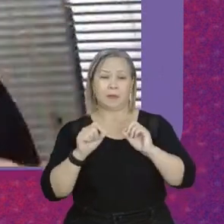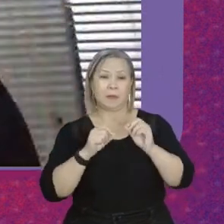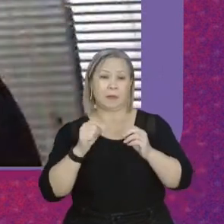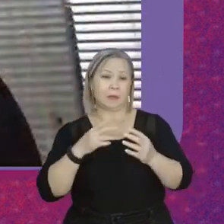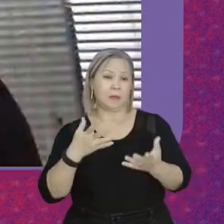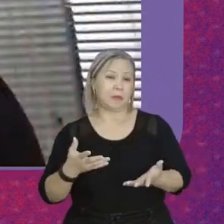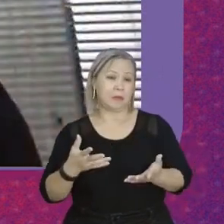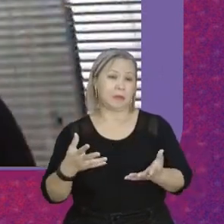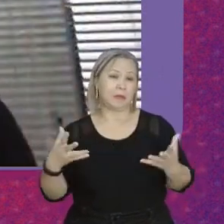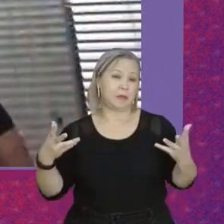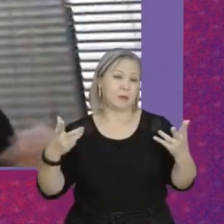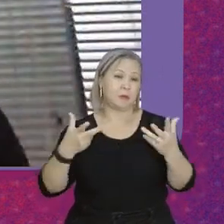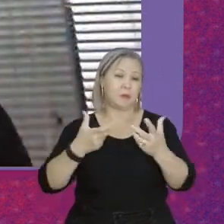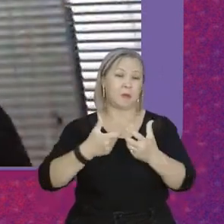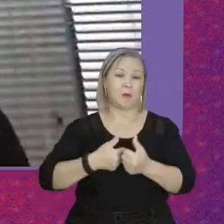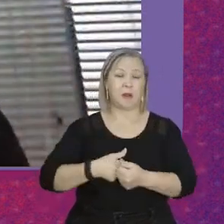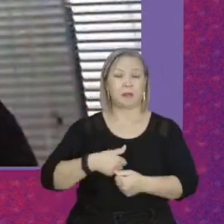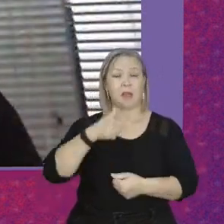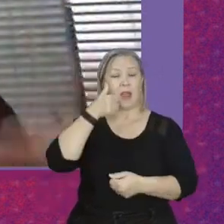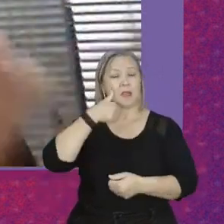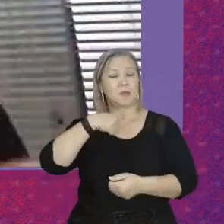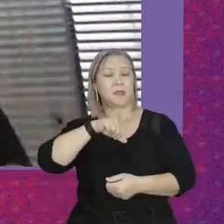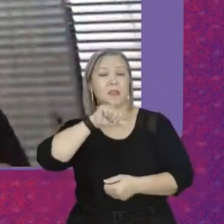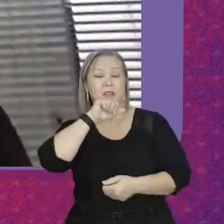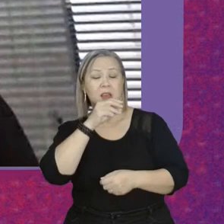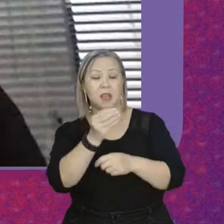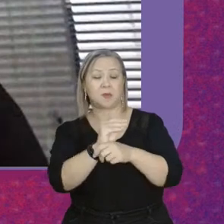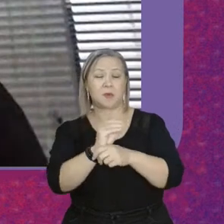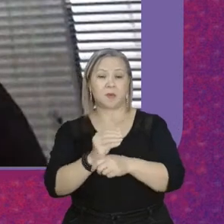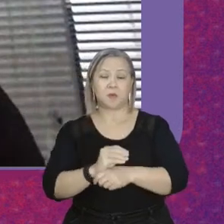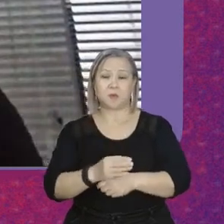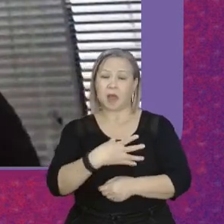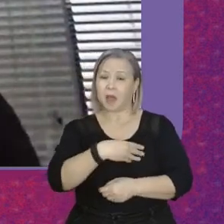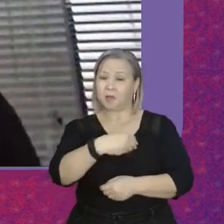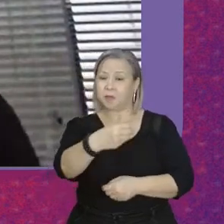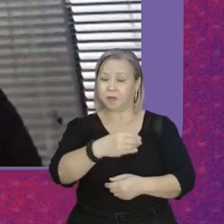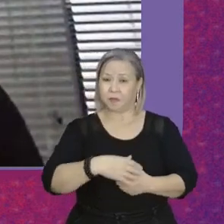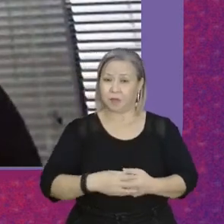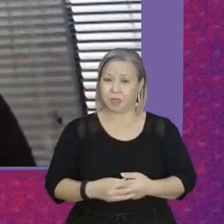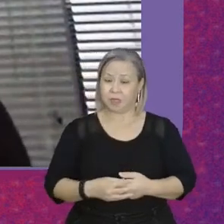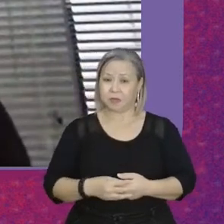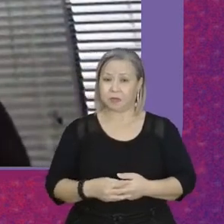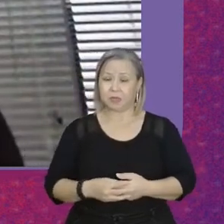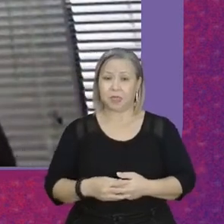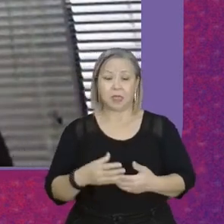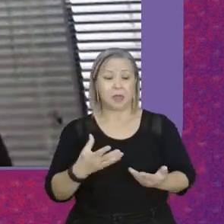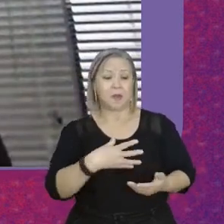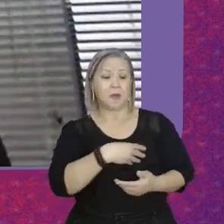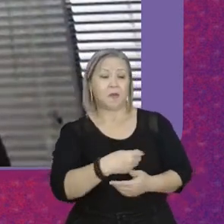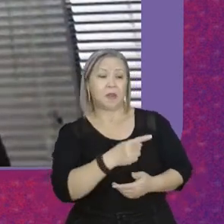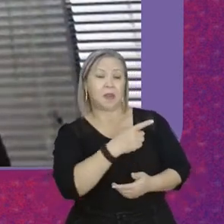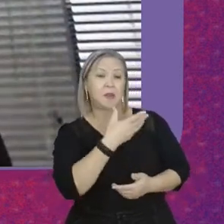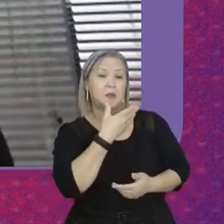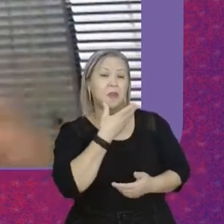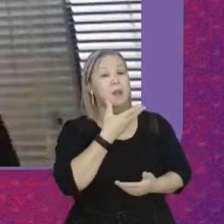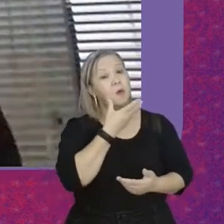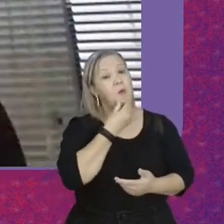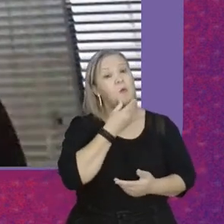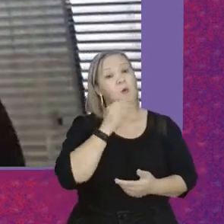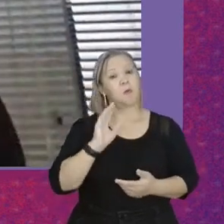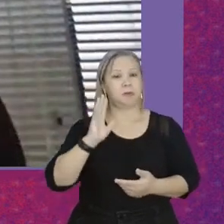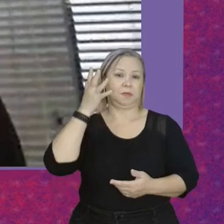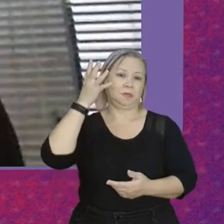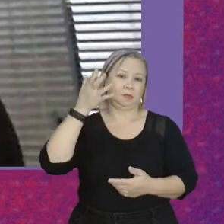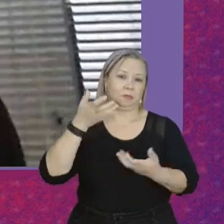atributos maternais para cuidar, né, da prole, do homem, que é aquele que toma decisão e aquele